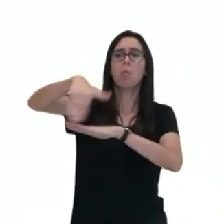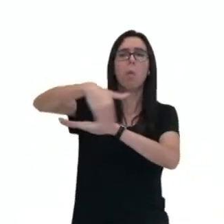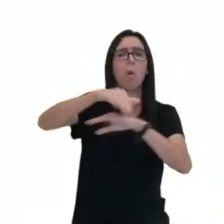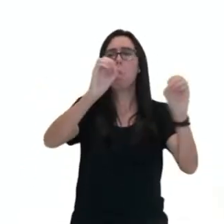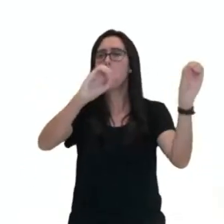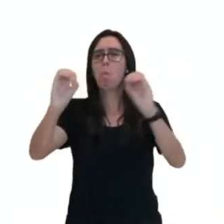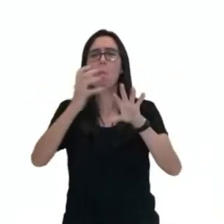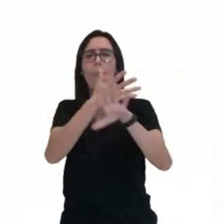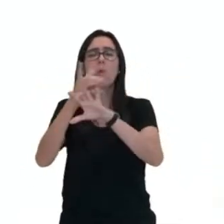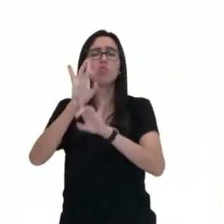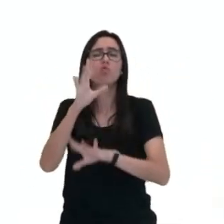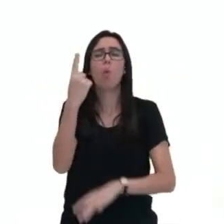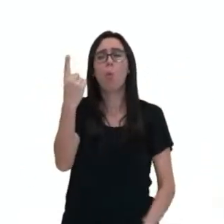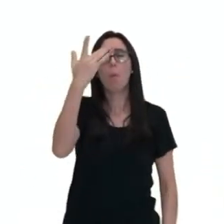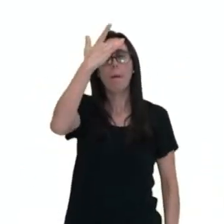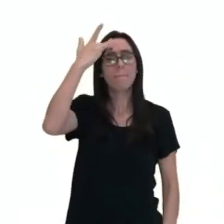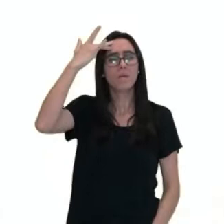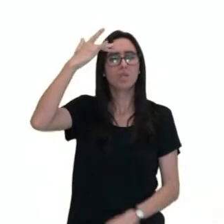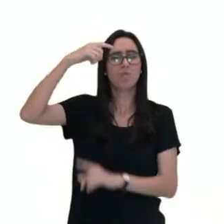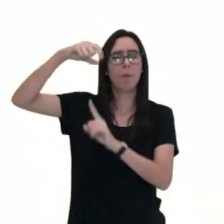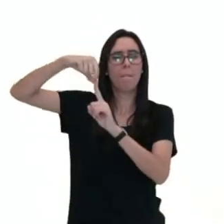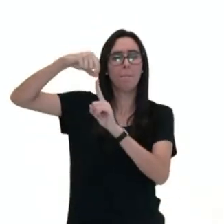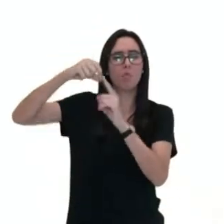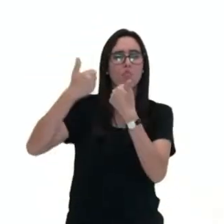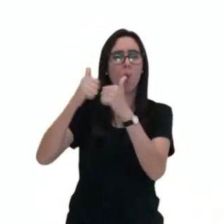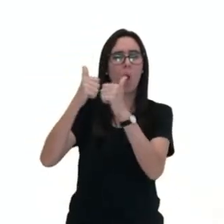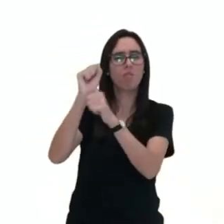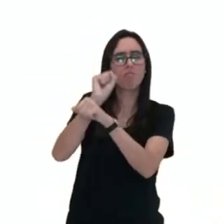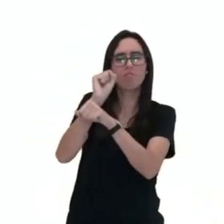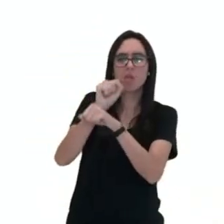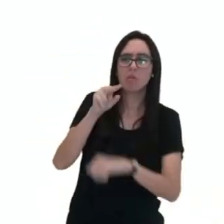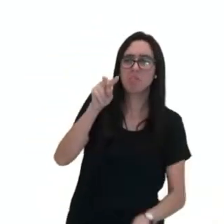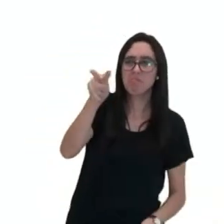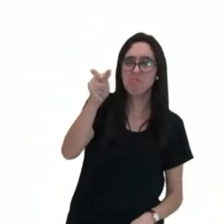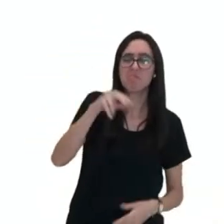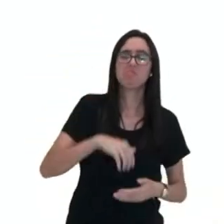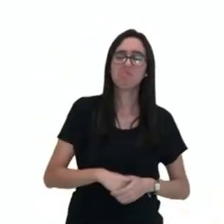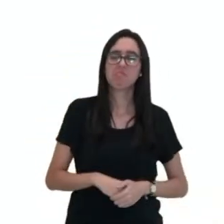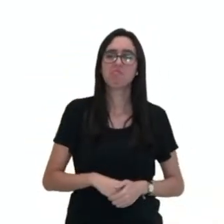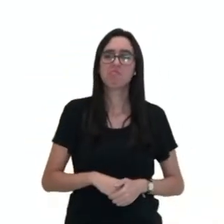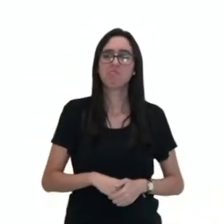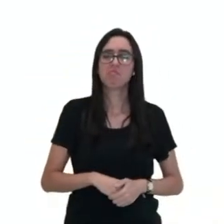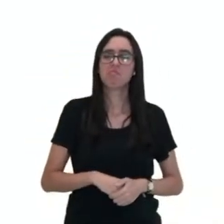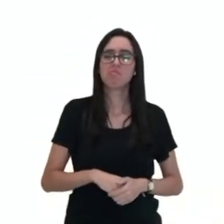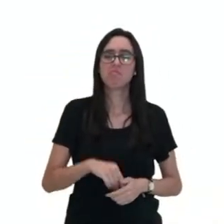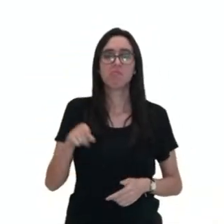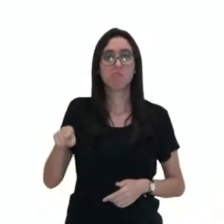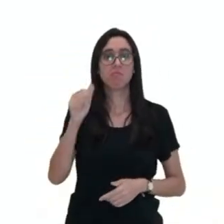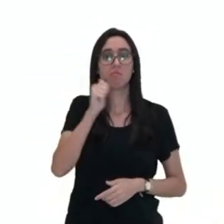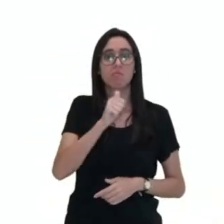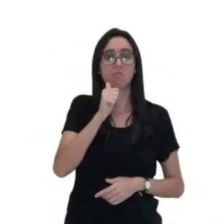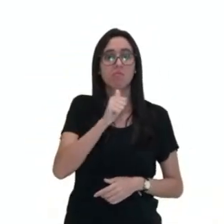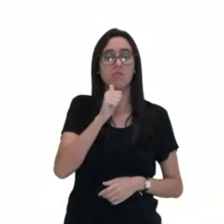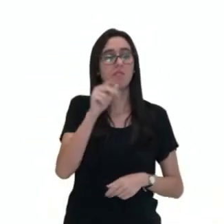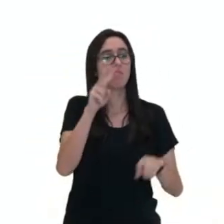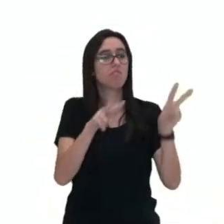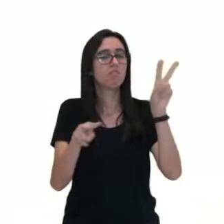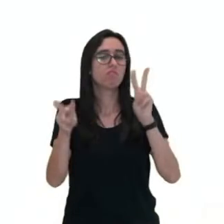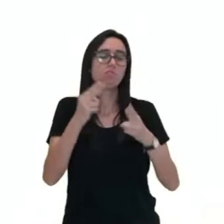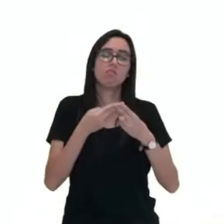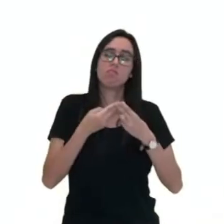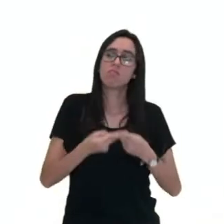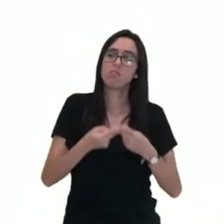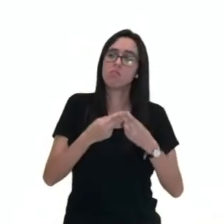esperando inutilmente no ponto do bonde. E como se não bastasse seu olhar submisso e paciente, o soluço